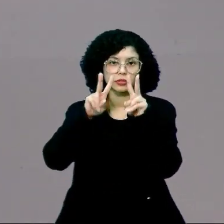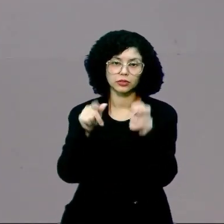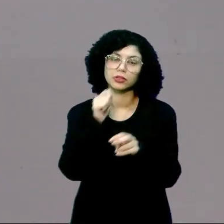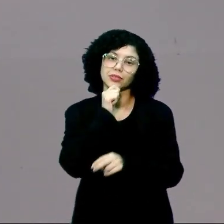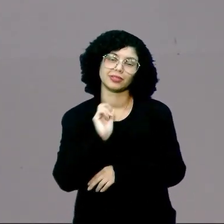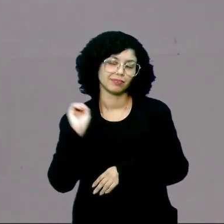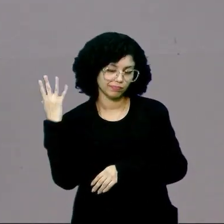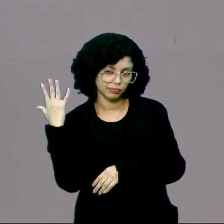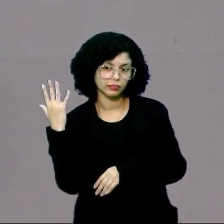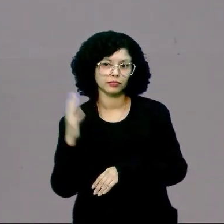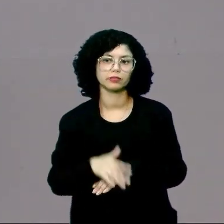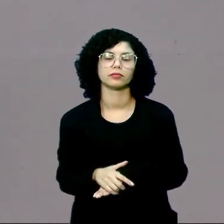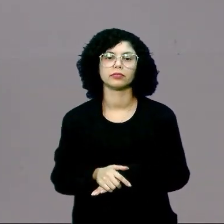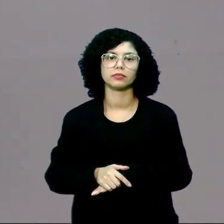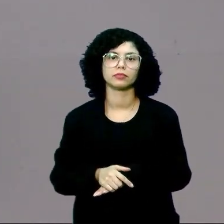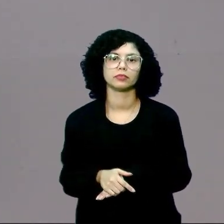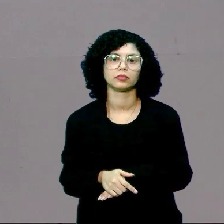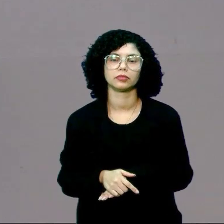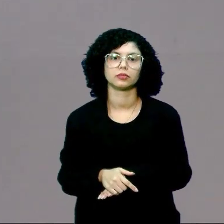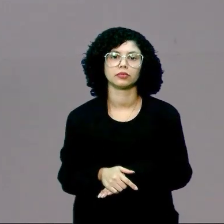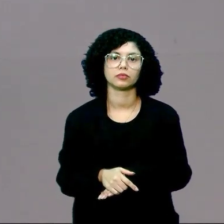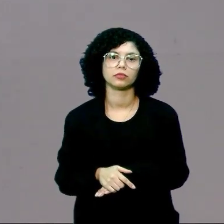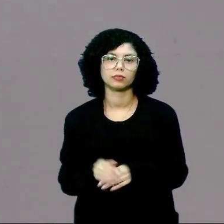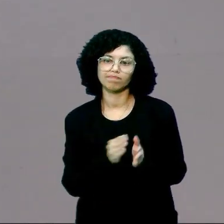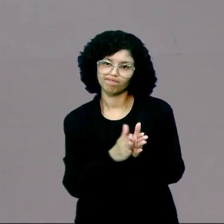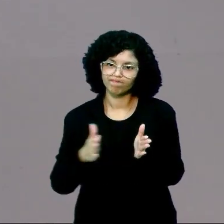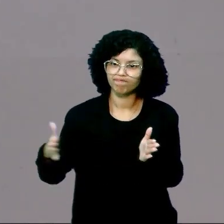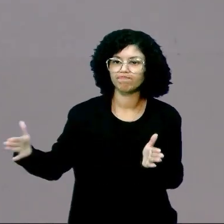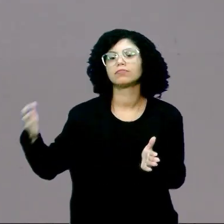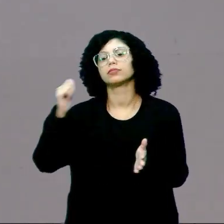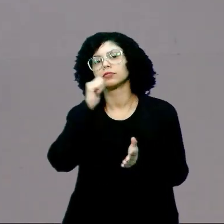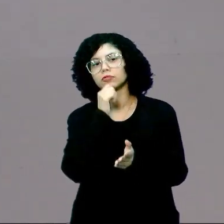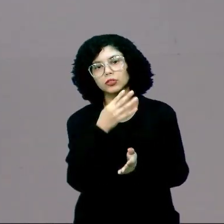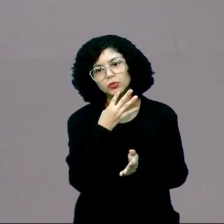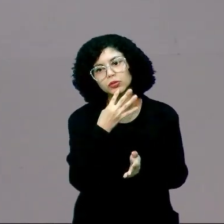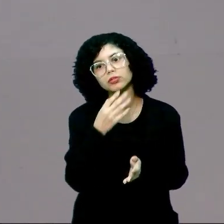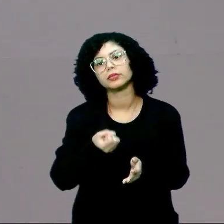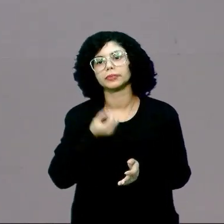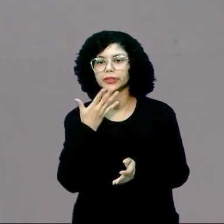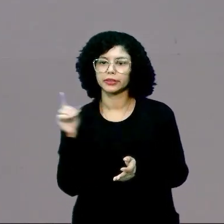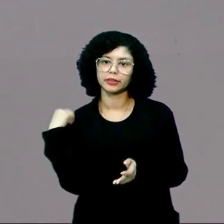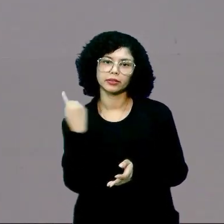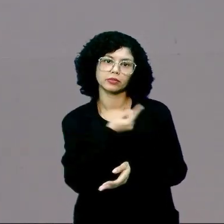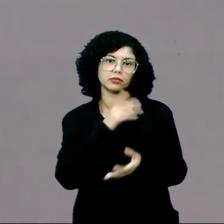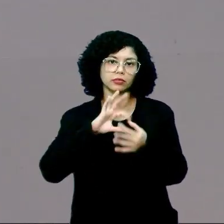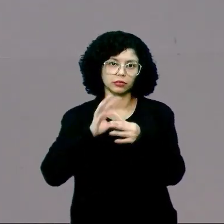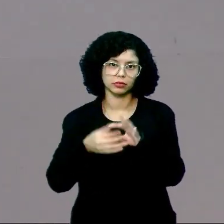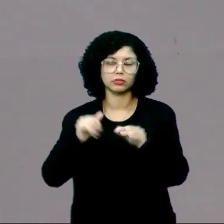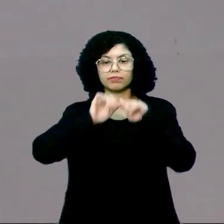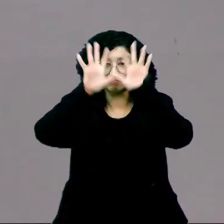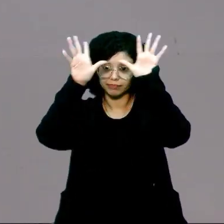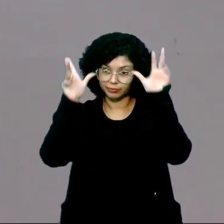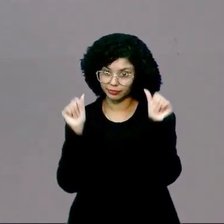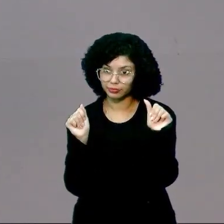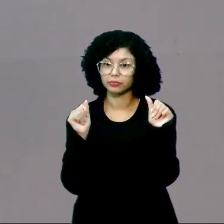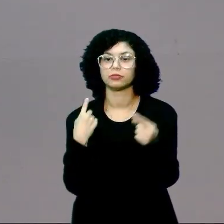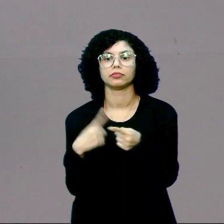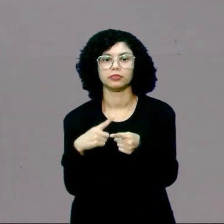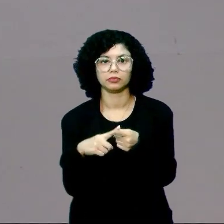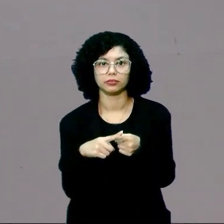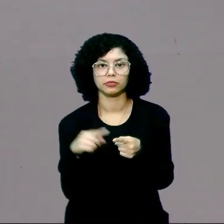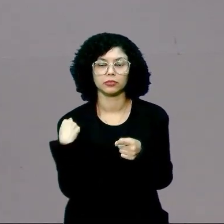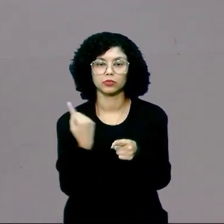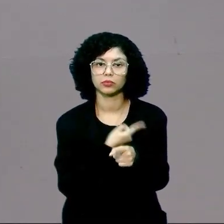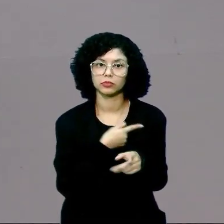ainda recente, essa crise se prolonga, né? A gente conhece bem aqui no nosso contexto do Acre, porque